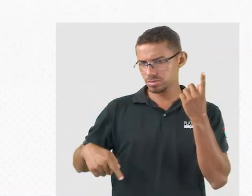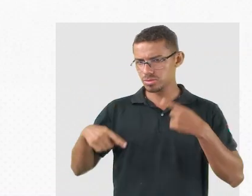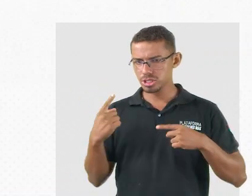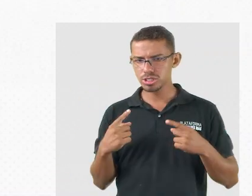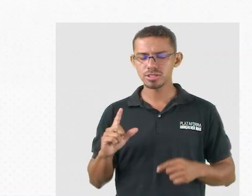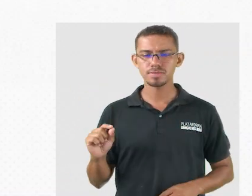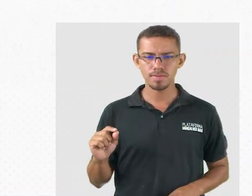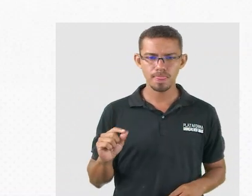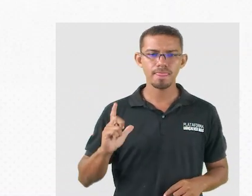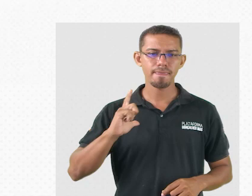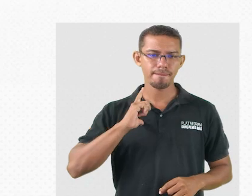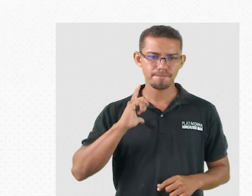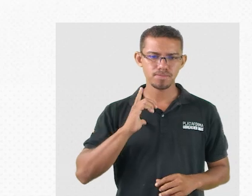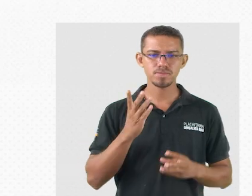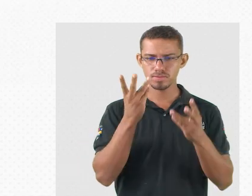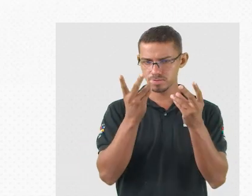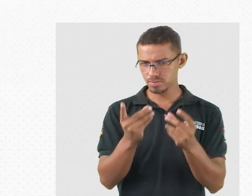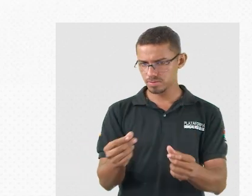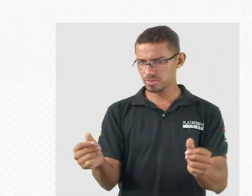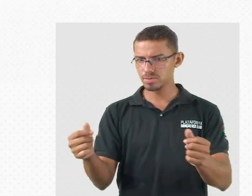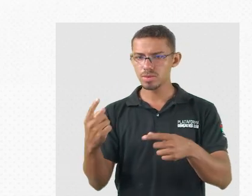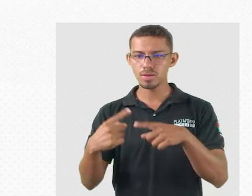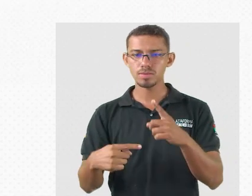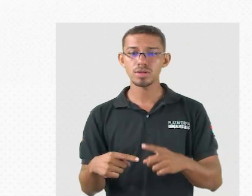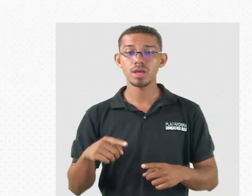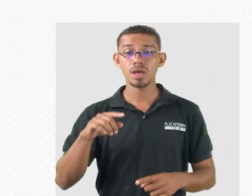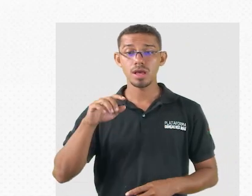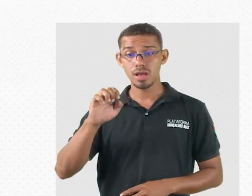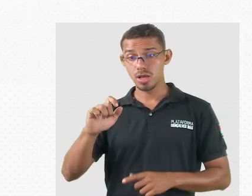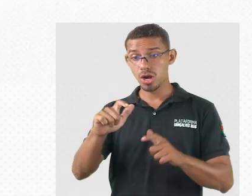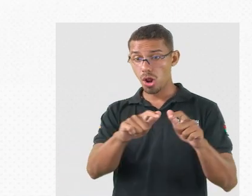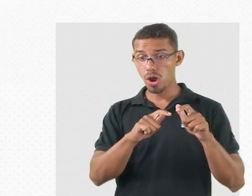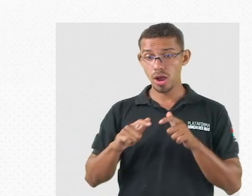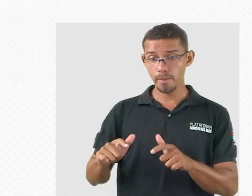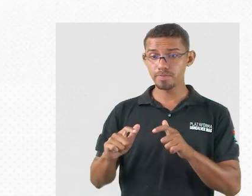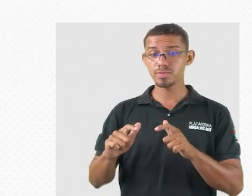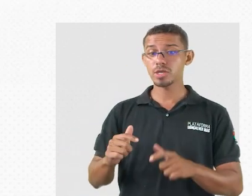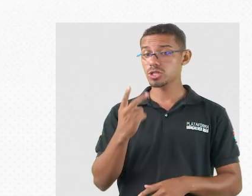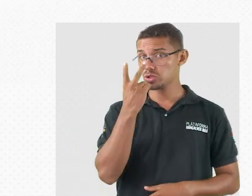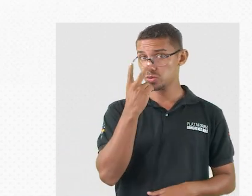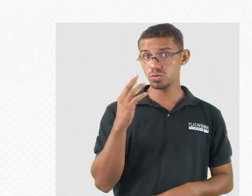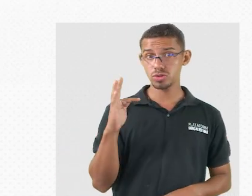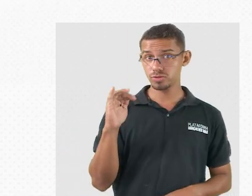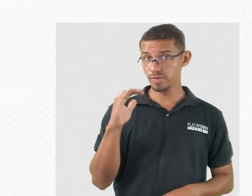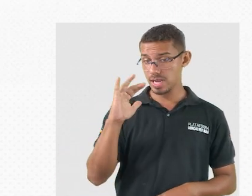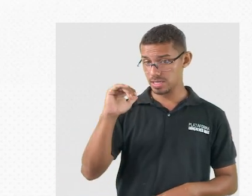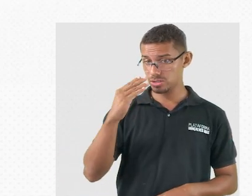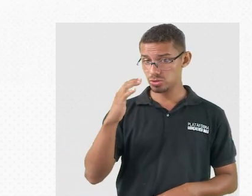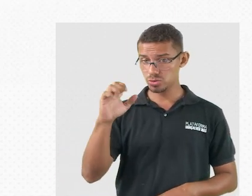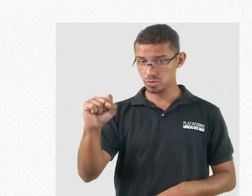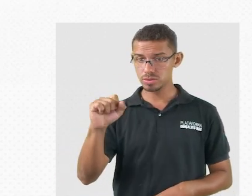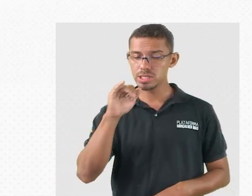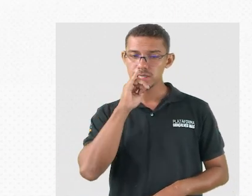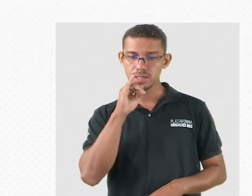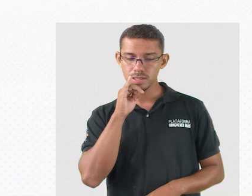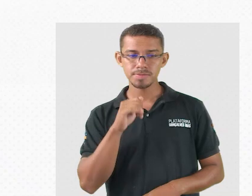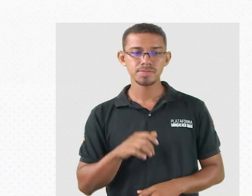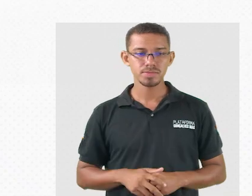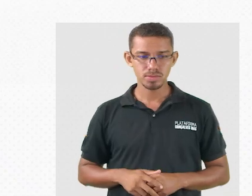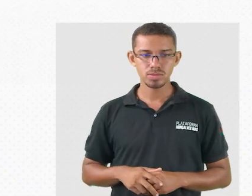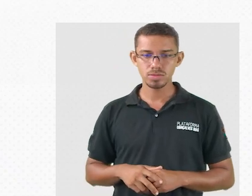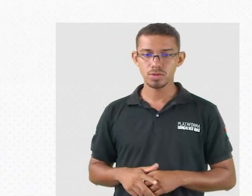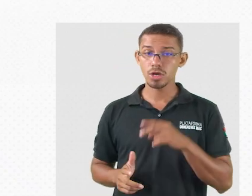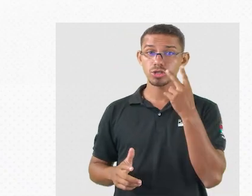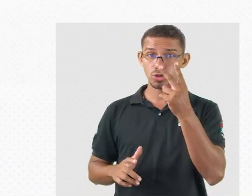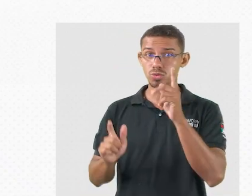E aí nós temos os desmandos políticos. Então você tinha uma elite política local que estava dividida em duas facções, tá? Em